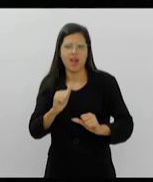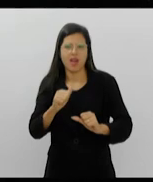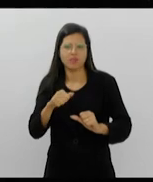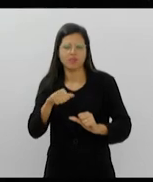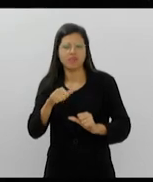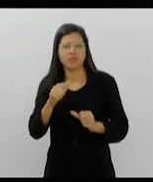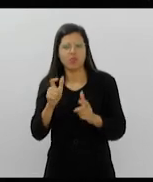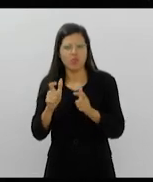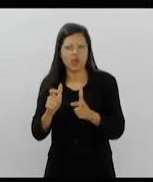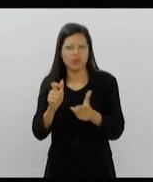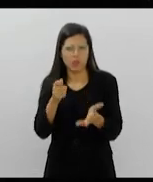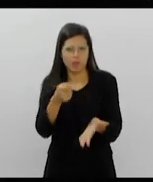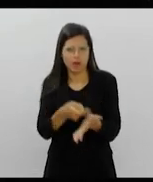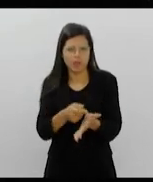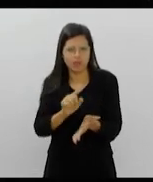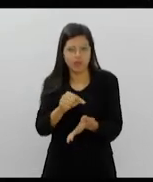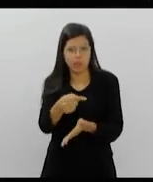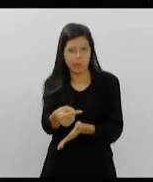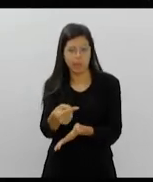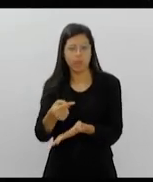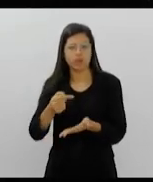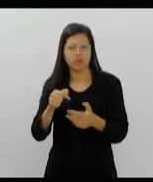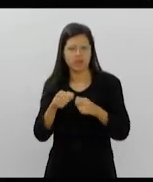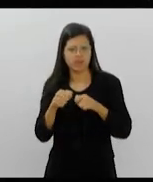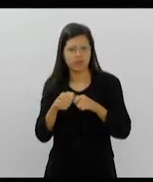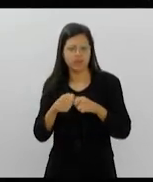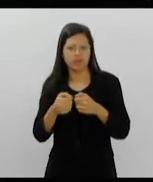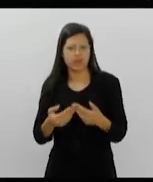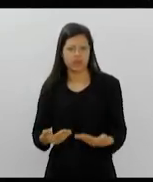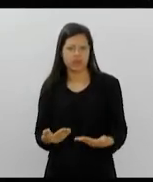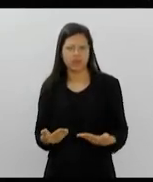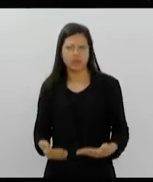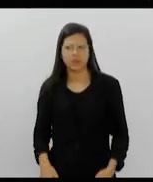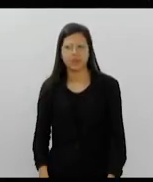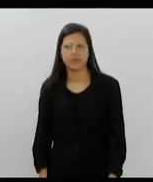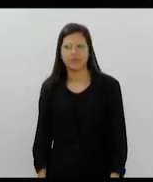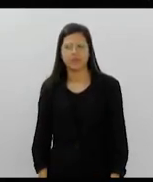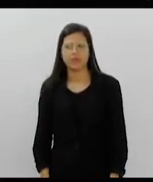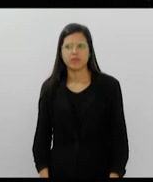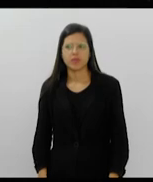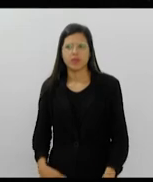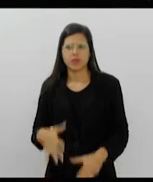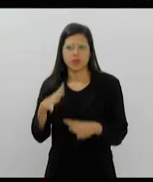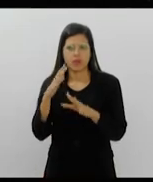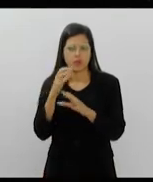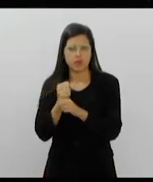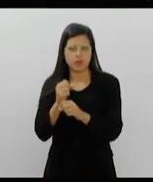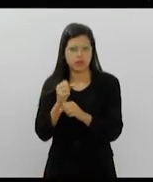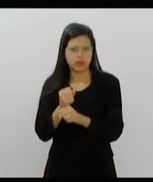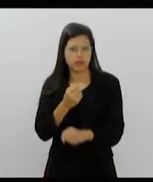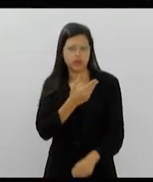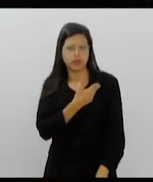realizado. Isto não cabe em contabilidade